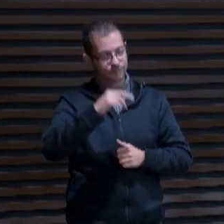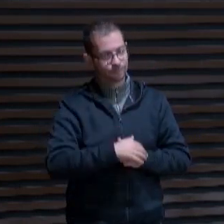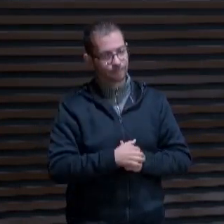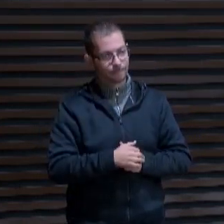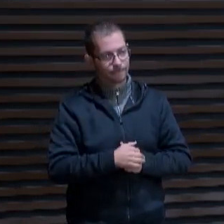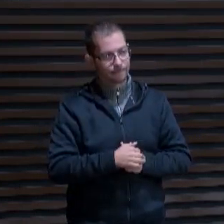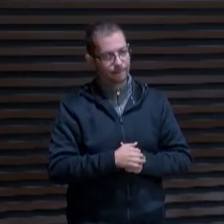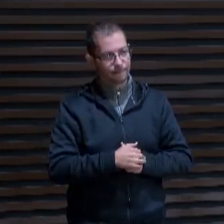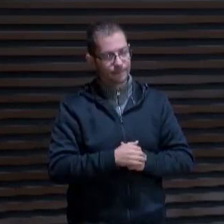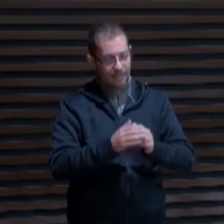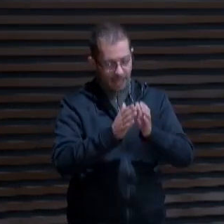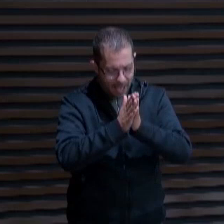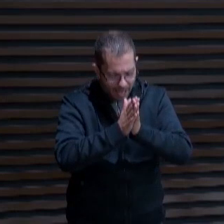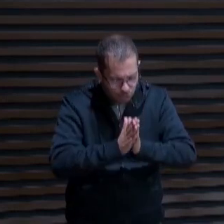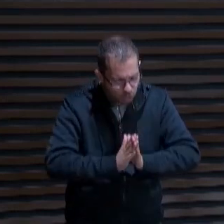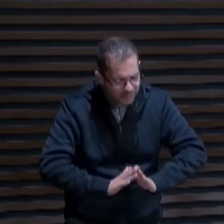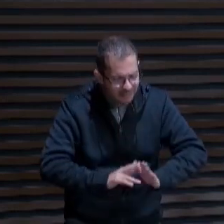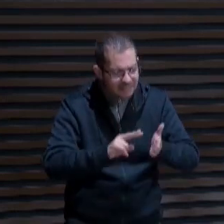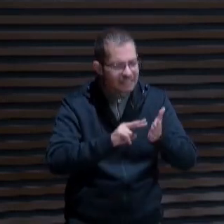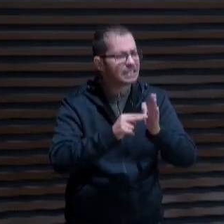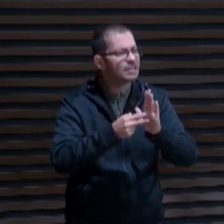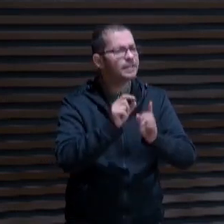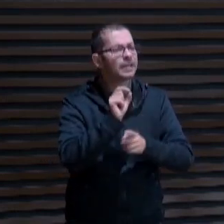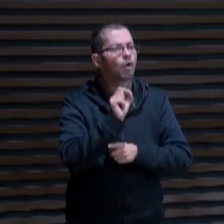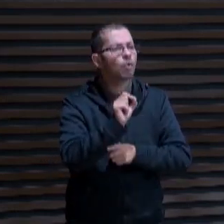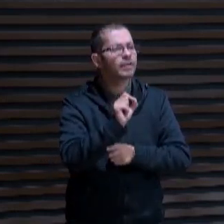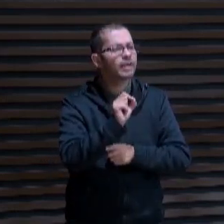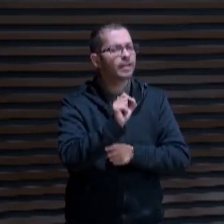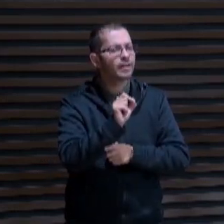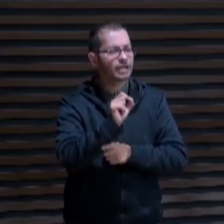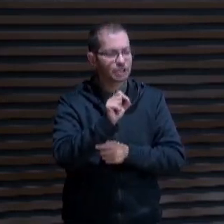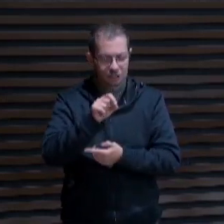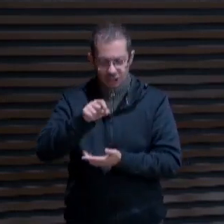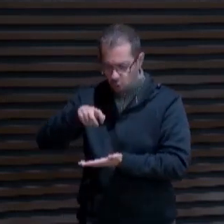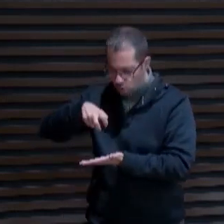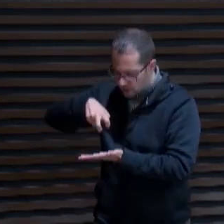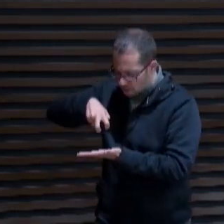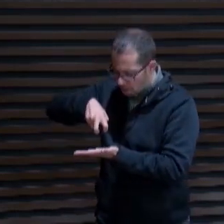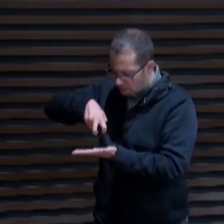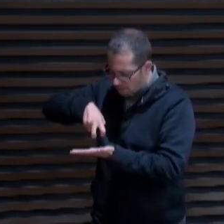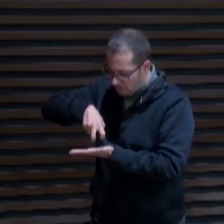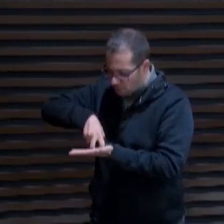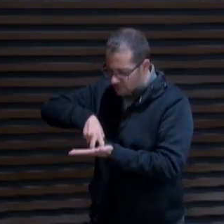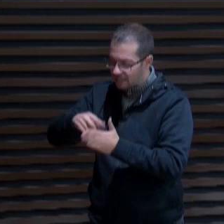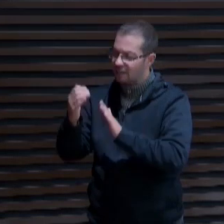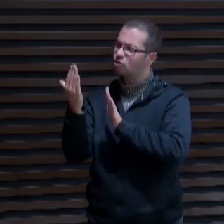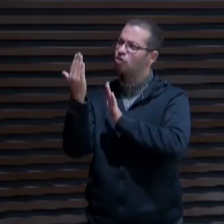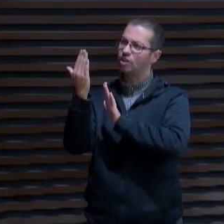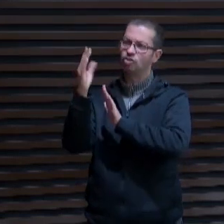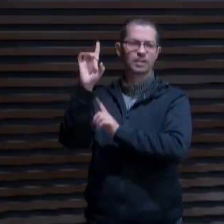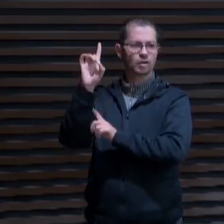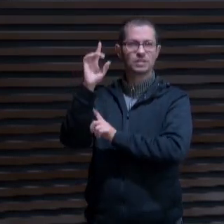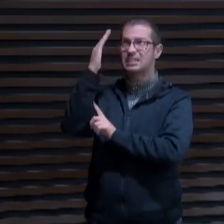Adorar significa nos prostrarmos diante do Senhor, reconhecendo quem Ele é,